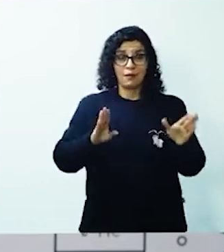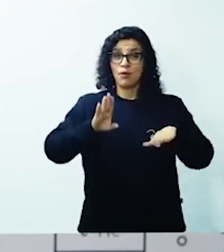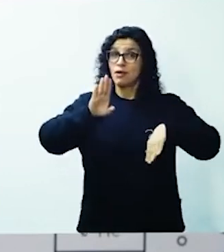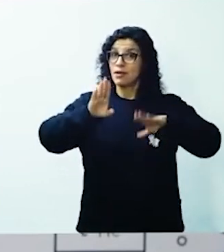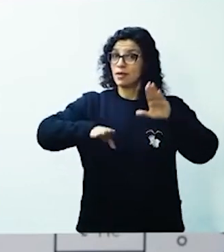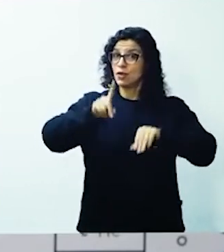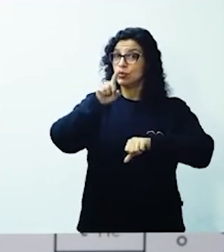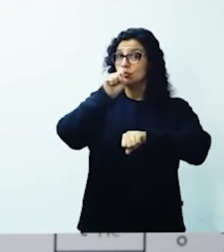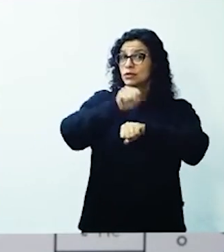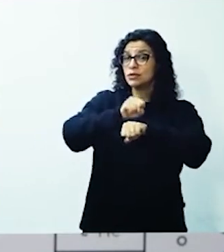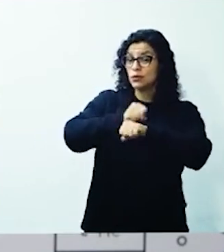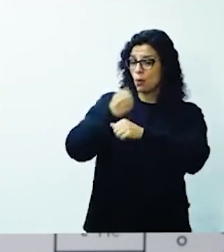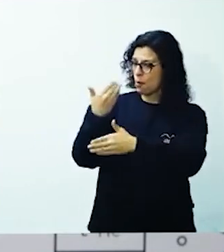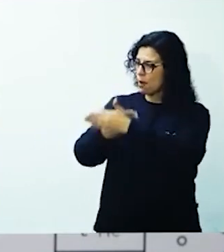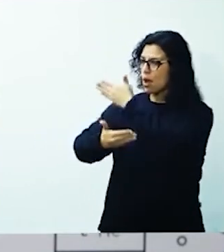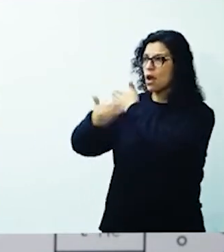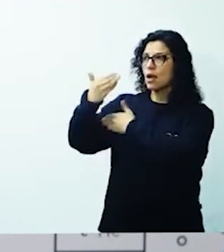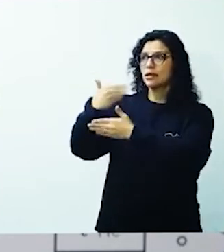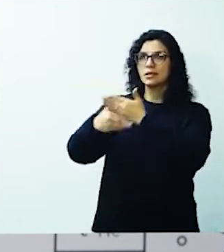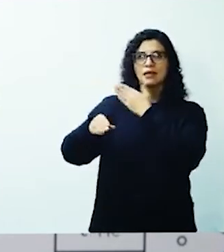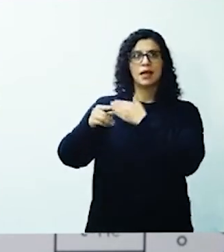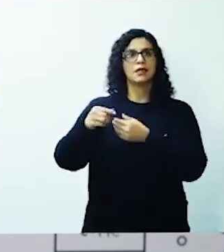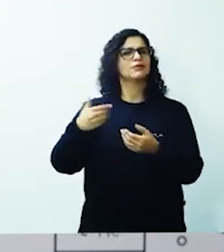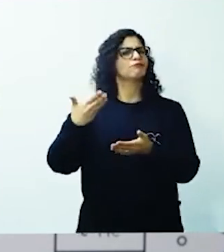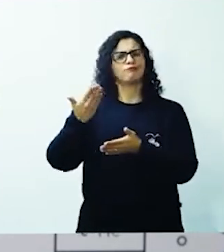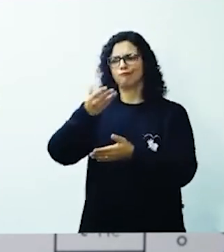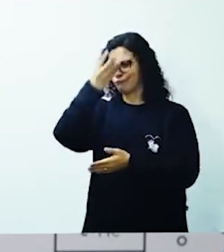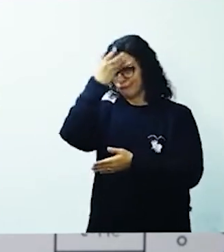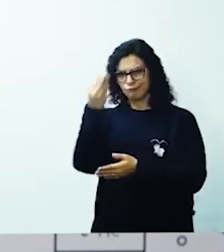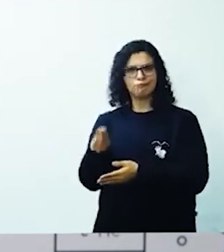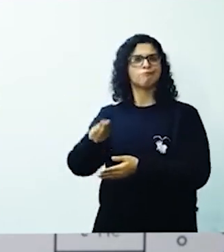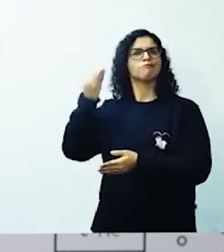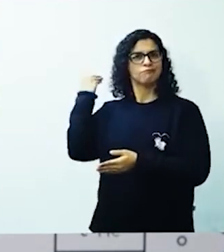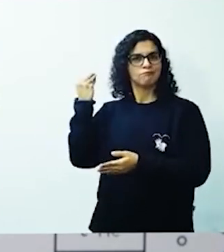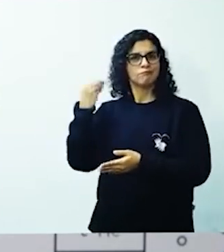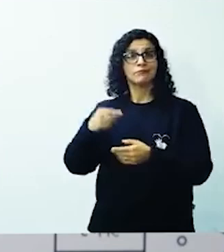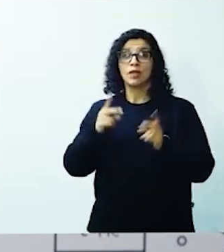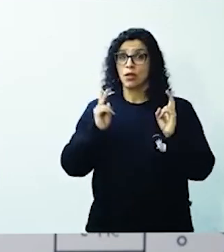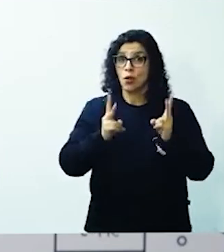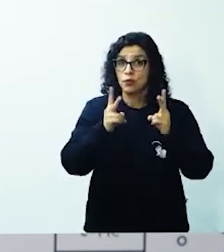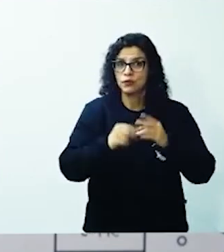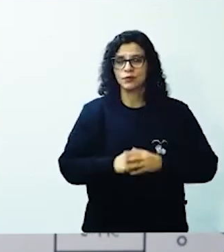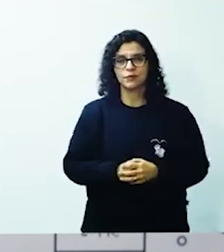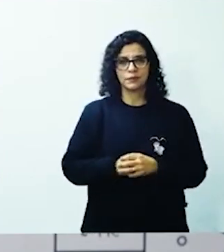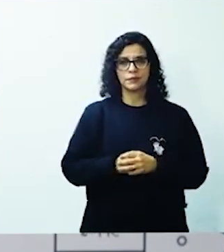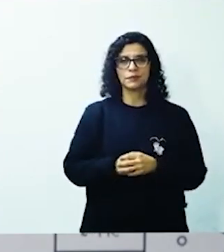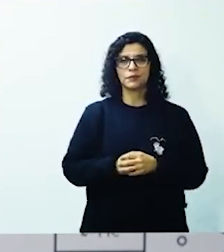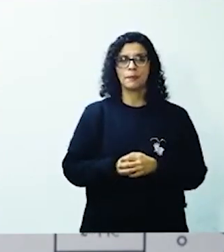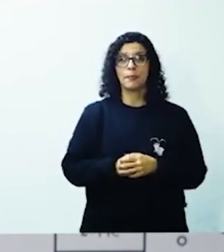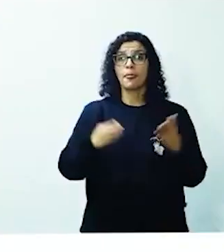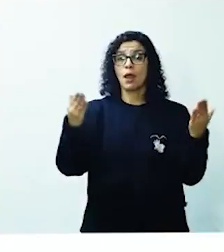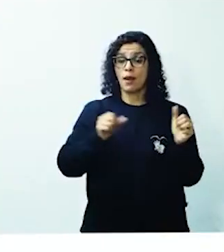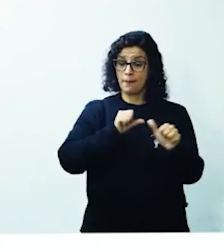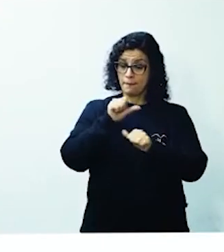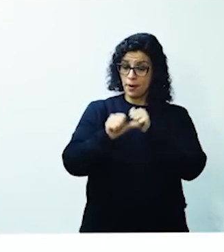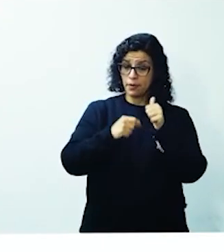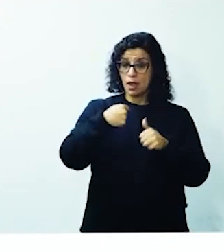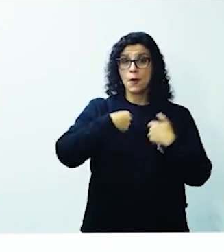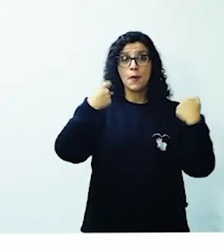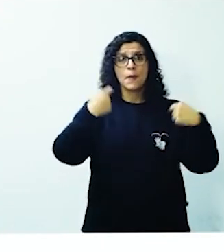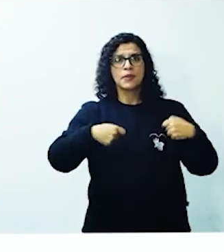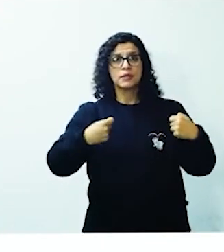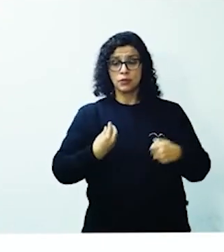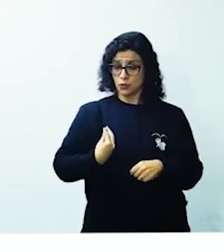Muitas vezes, o passado tem que ficar realmente lá no passado. E continuando, para mudar,